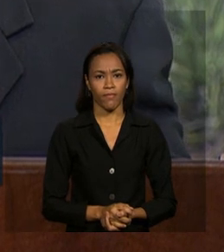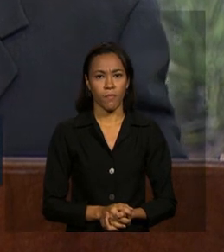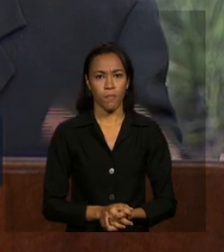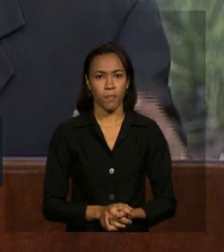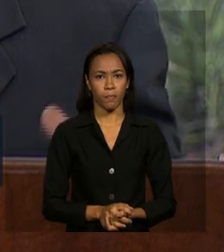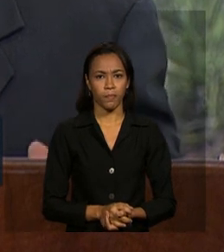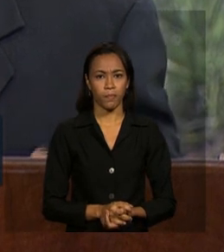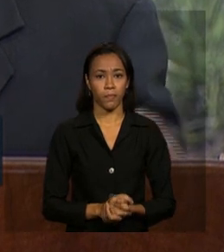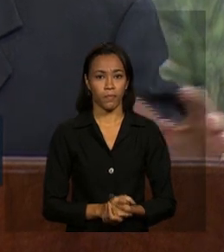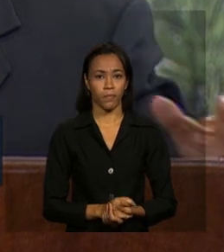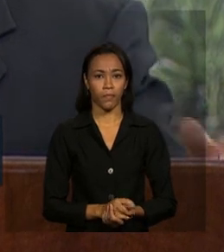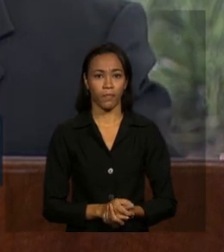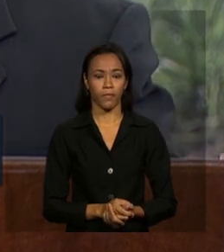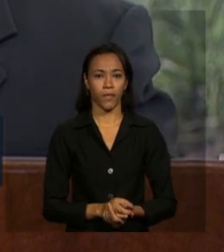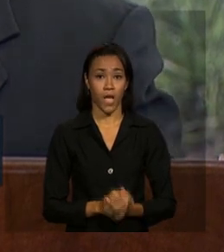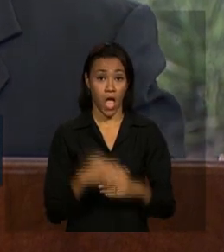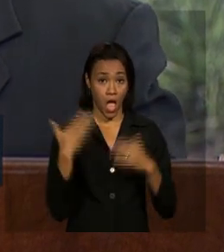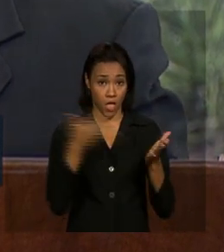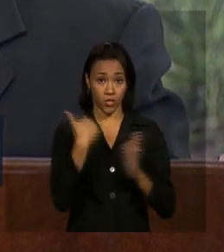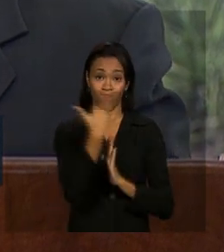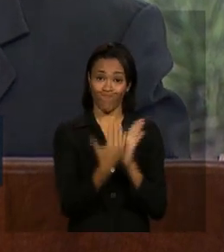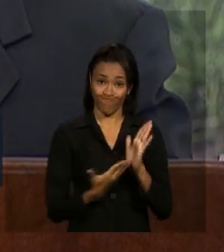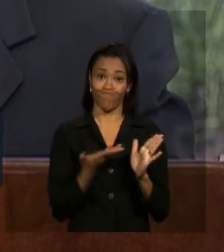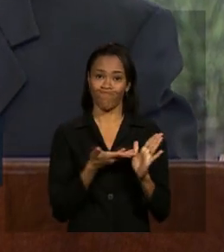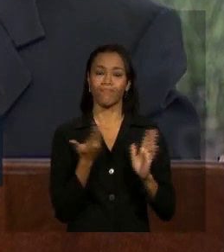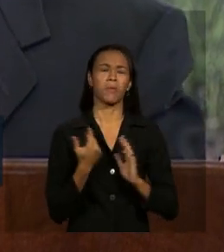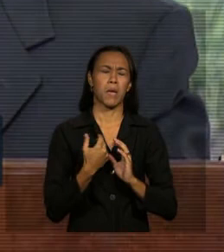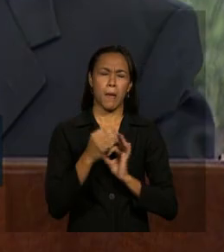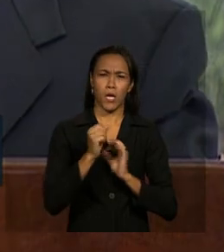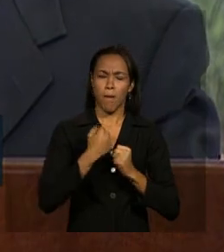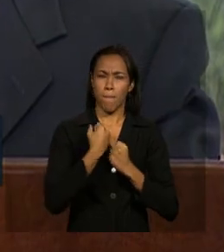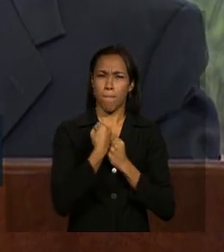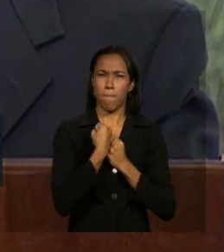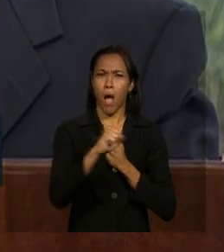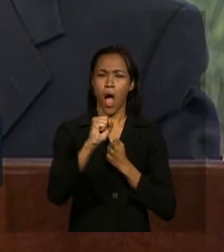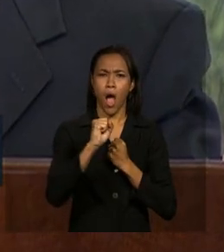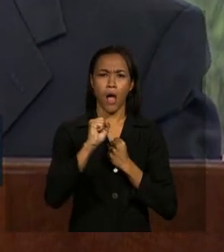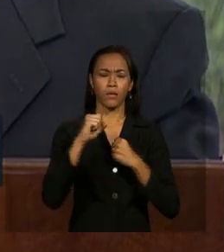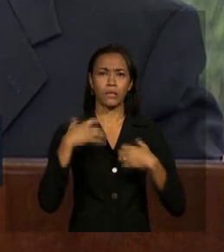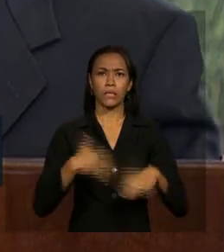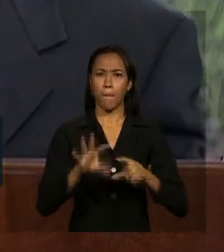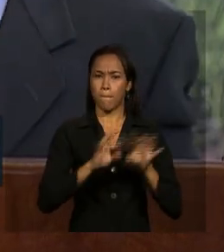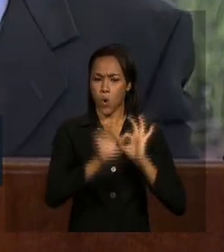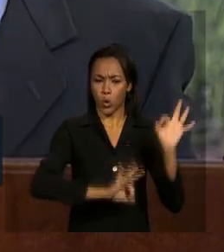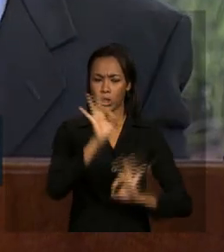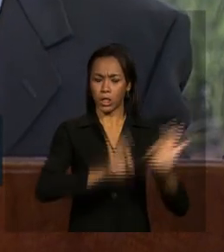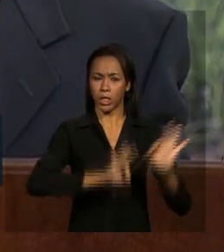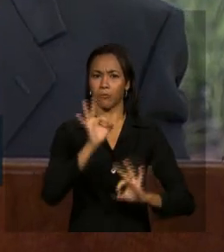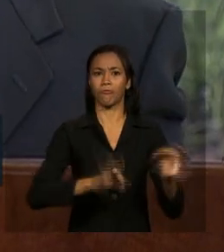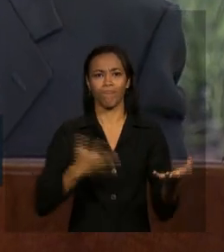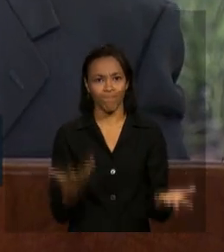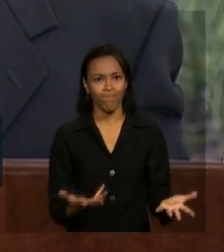e esse programa com essa dimensão é alguma coisa sem